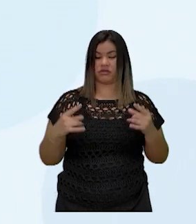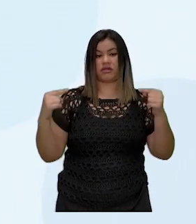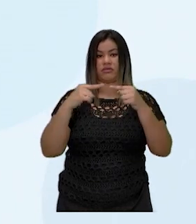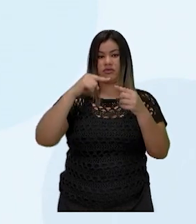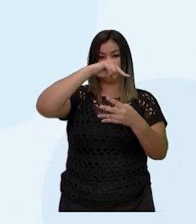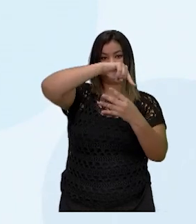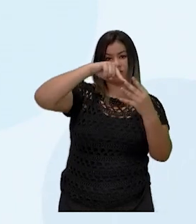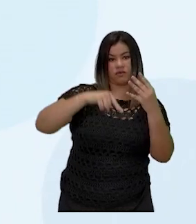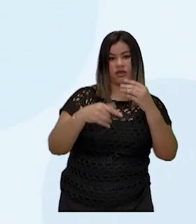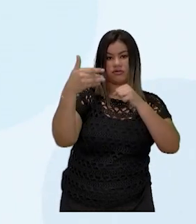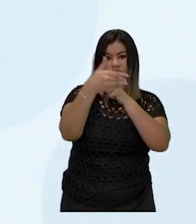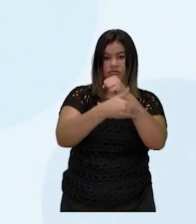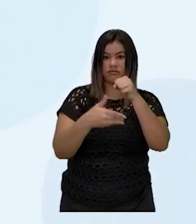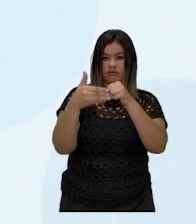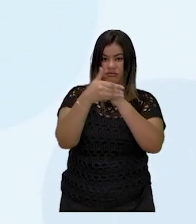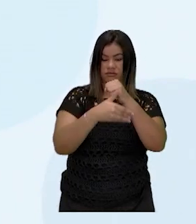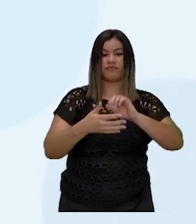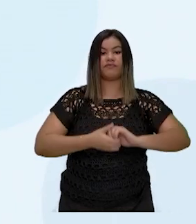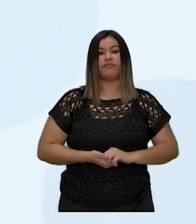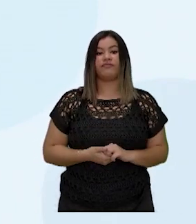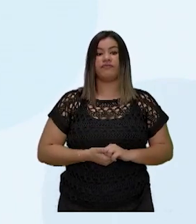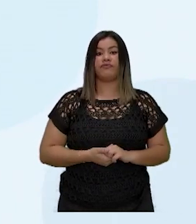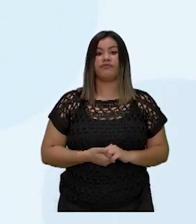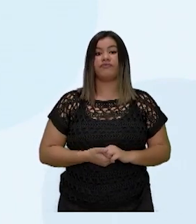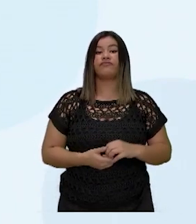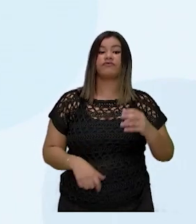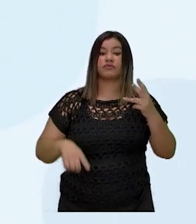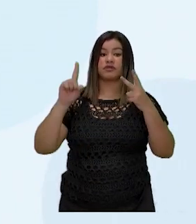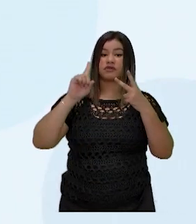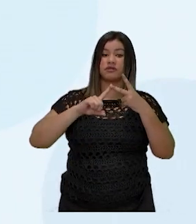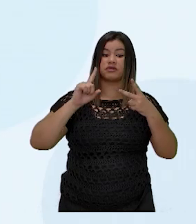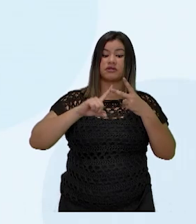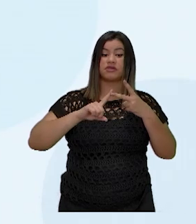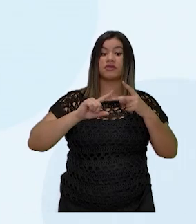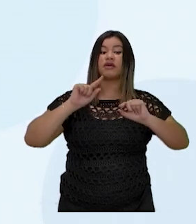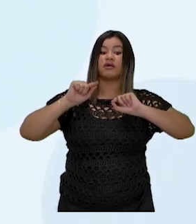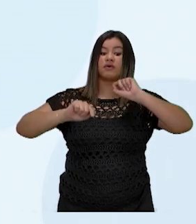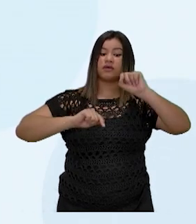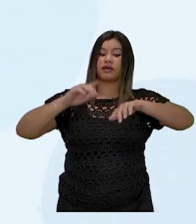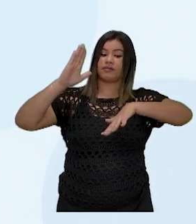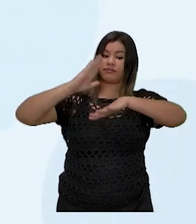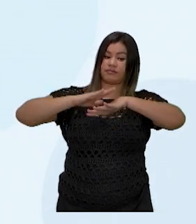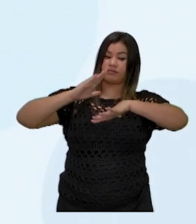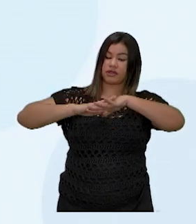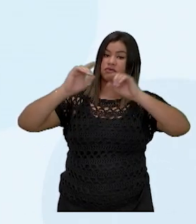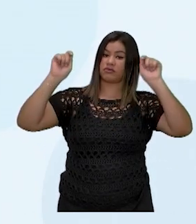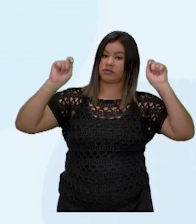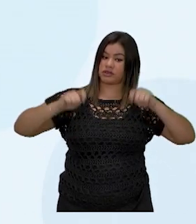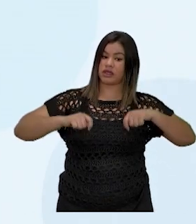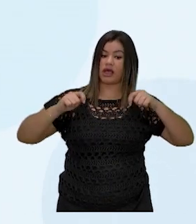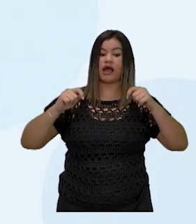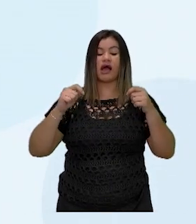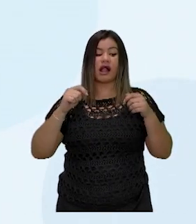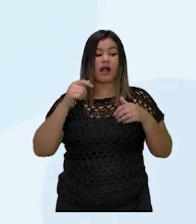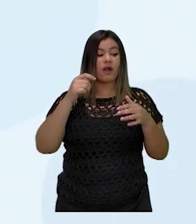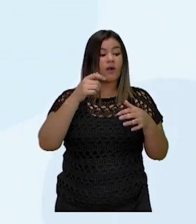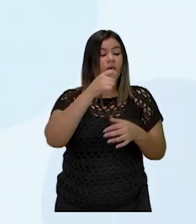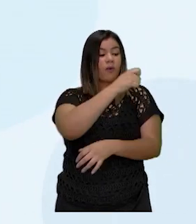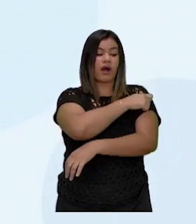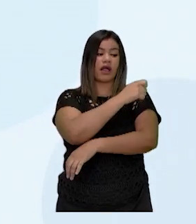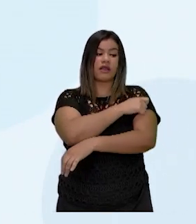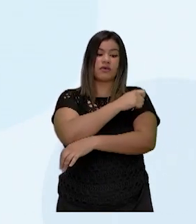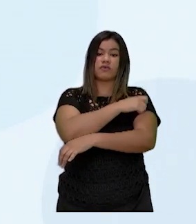compreensão... esqueci de dizer. O nosso itinerário formativo de matemática vem junto com outros 2 componentes. Nós